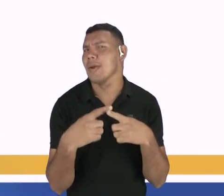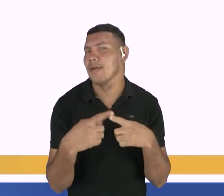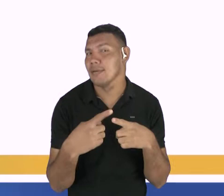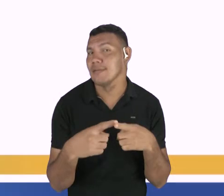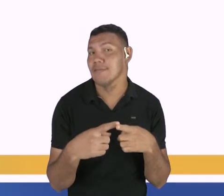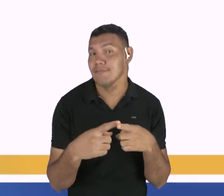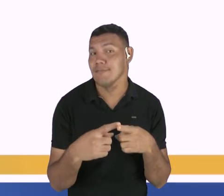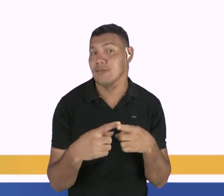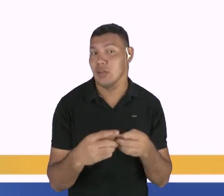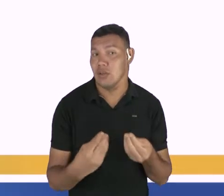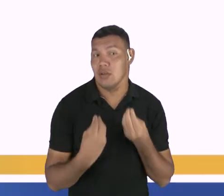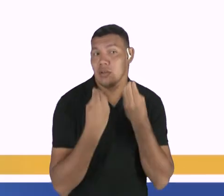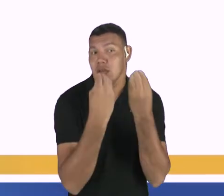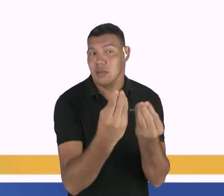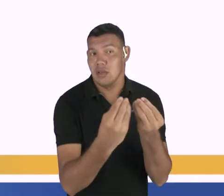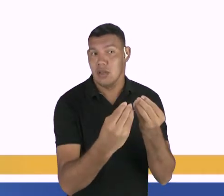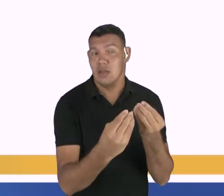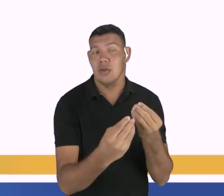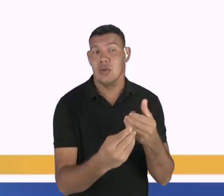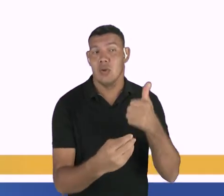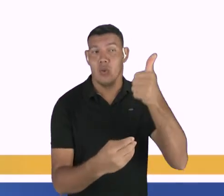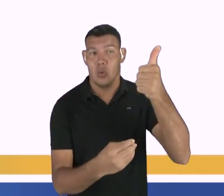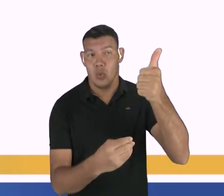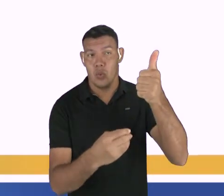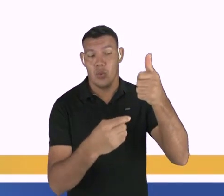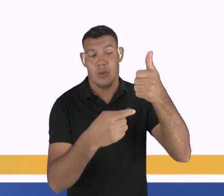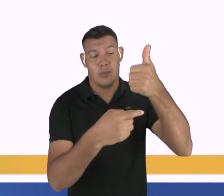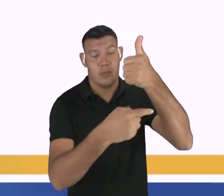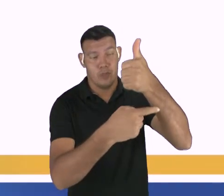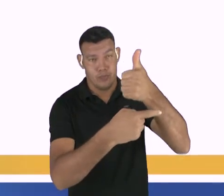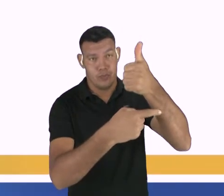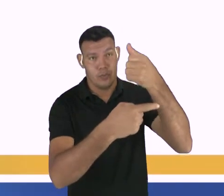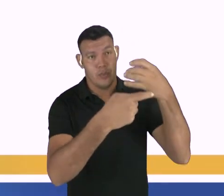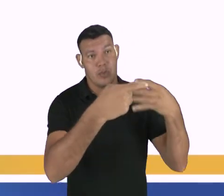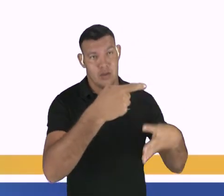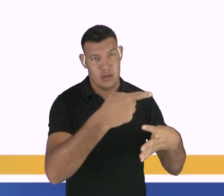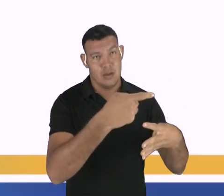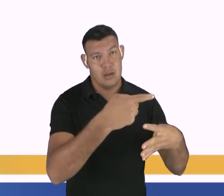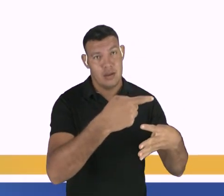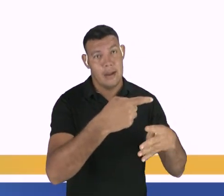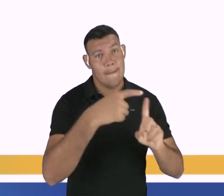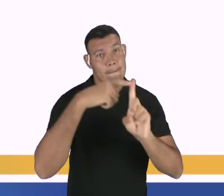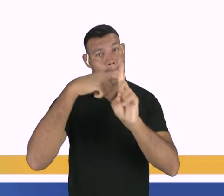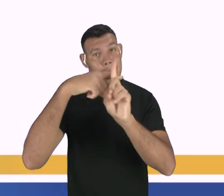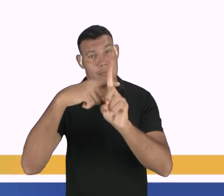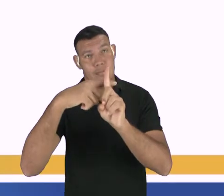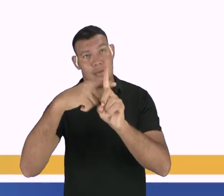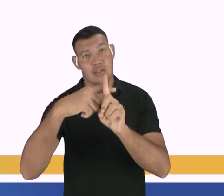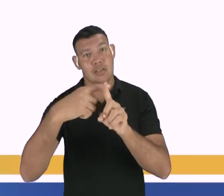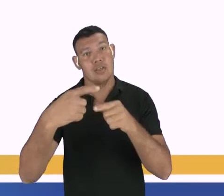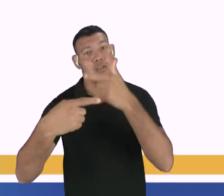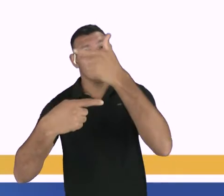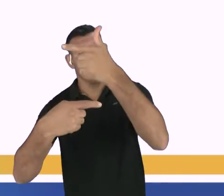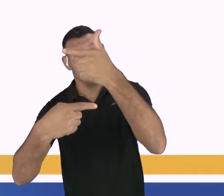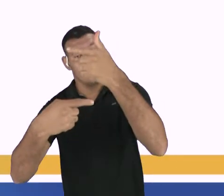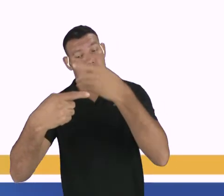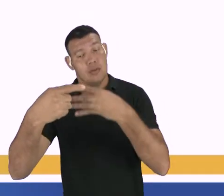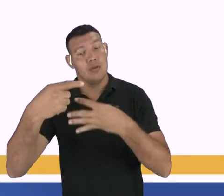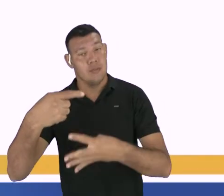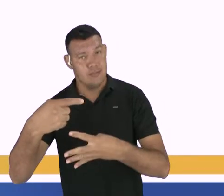foi servido 1/4 do bolo para Rita e 2/4 para Raul. Então, eu vou ter uma adição, 1/4